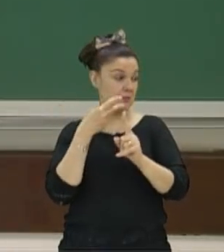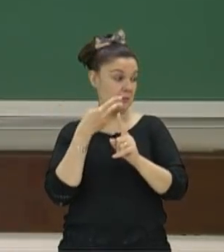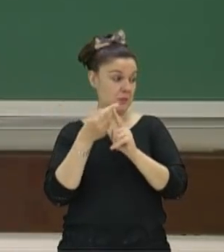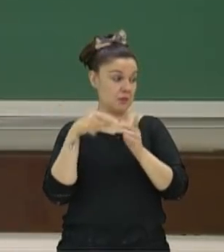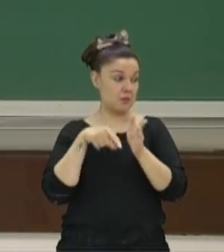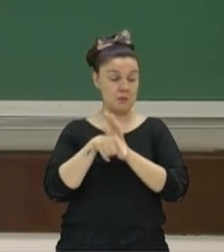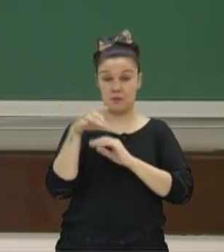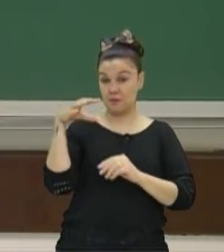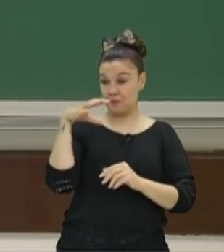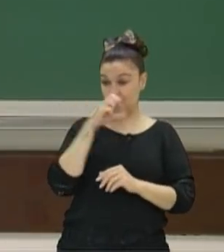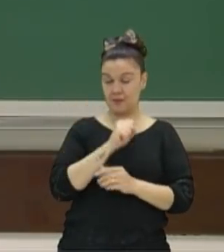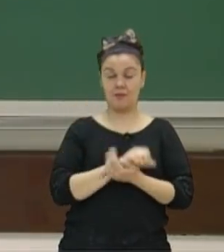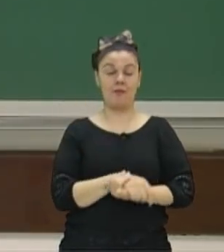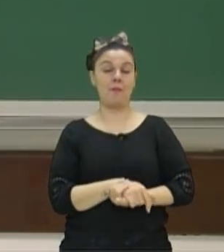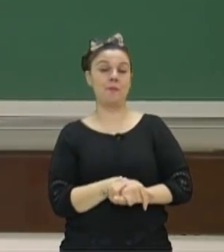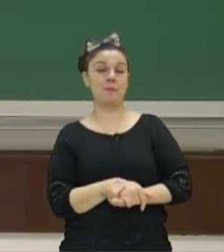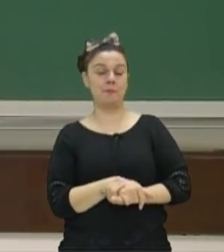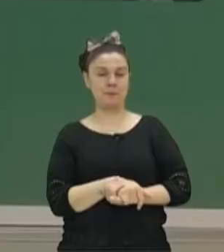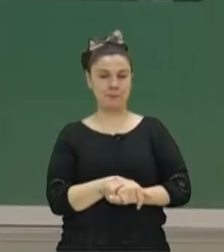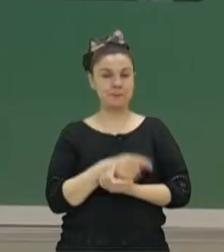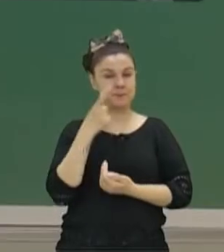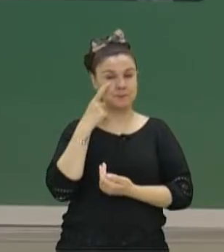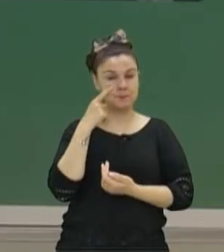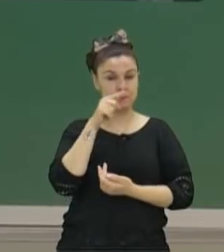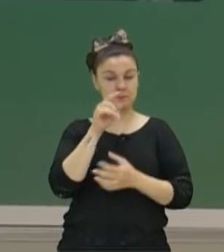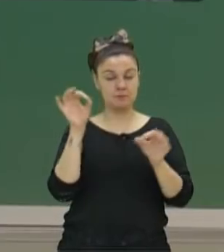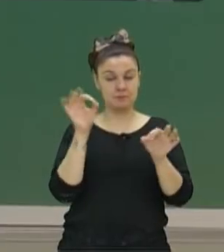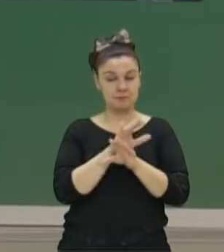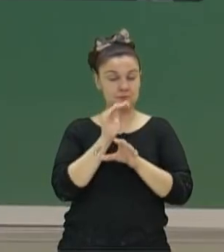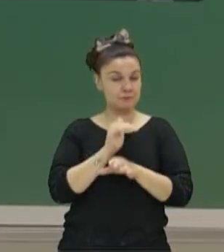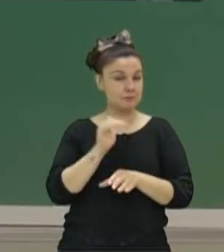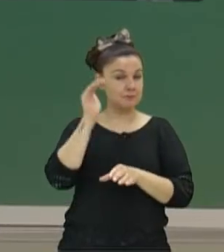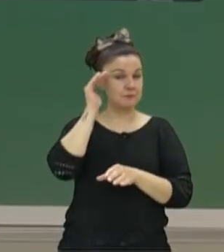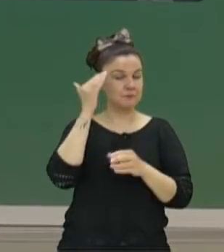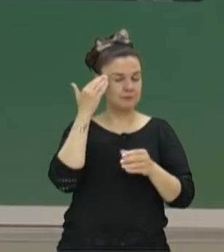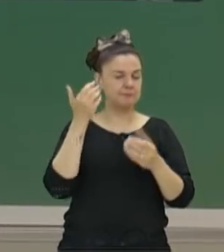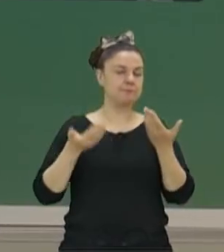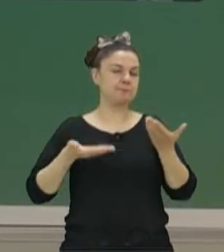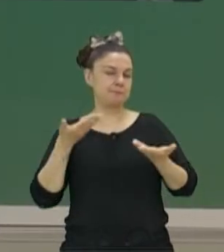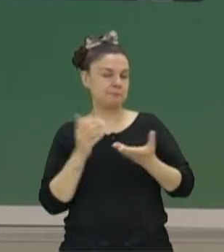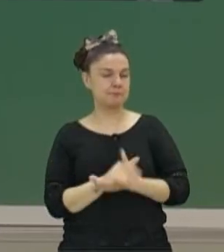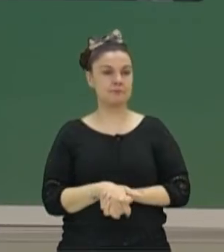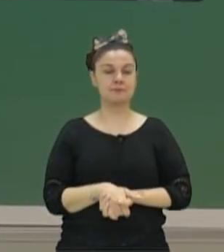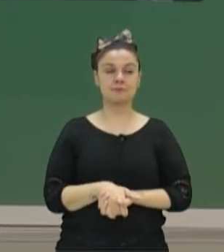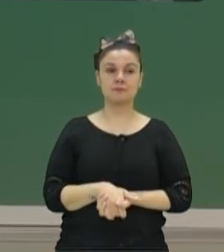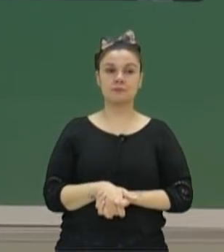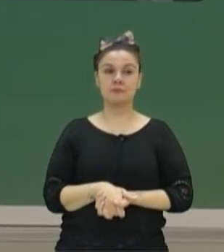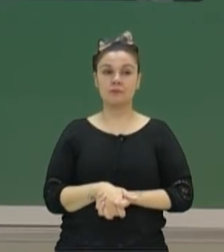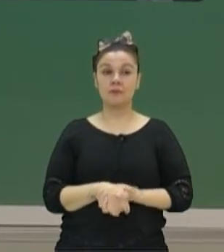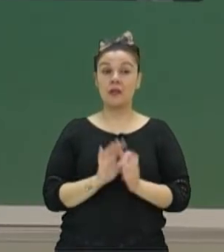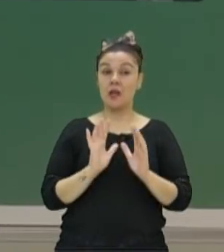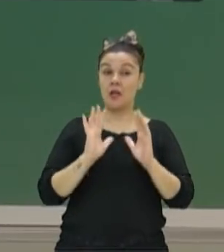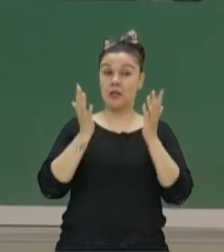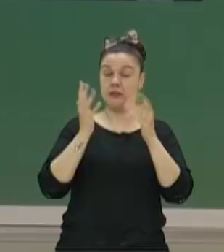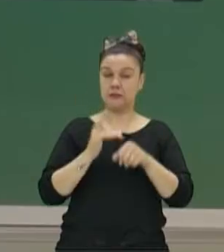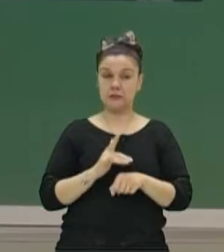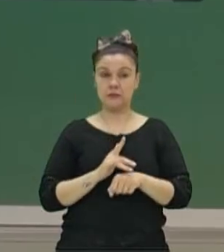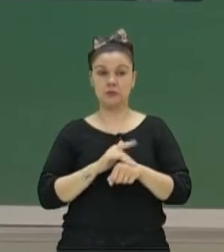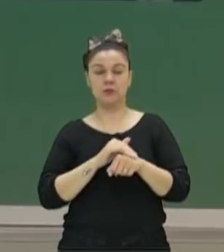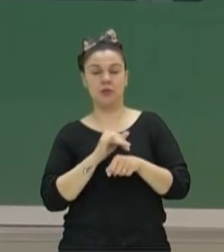E aí, mais um desafio aqui, tá? Vamos ver se você já ouviu falar, tem alguma noção aí, tá? Em casos